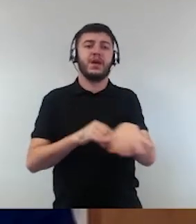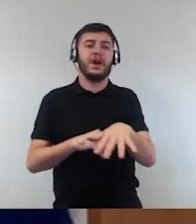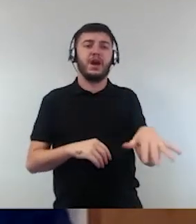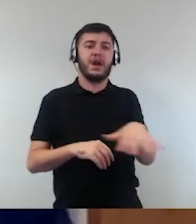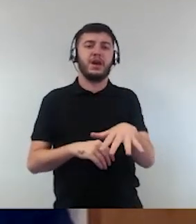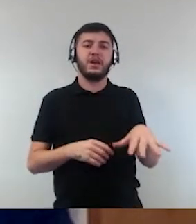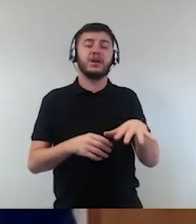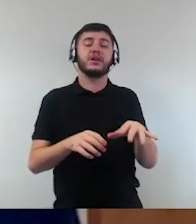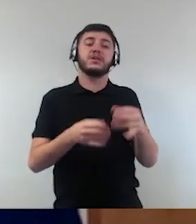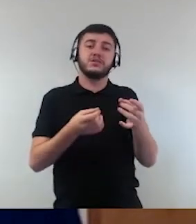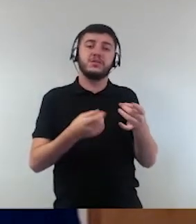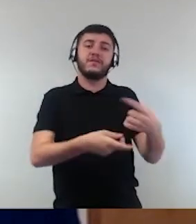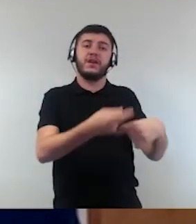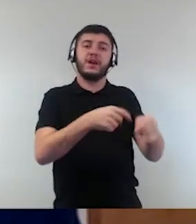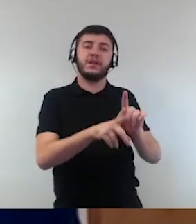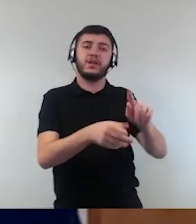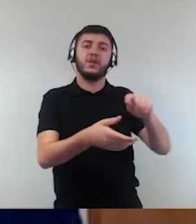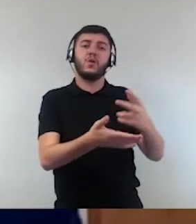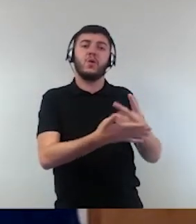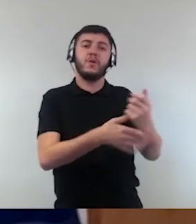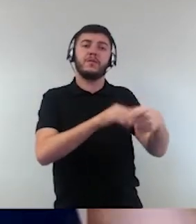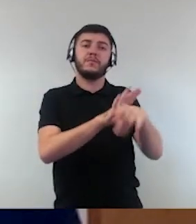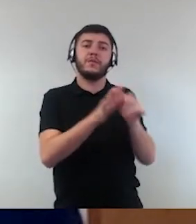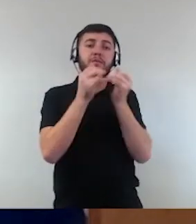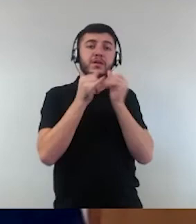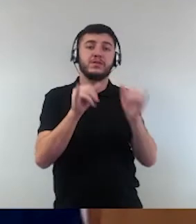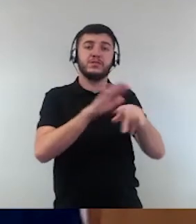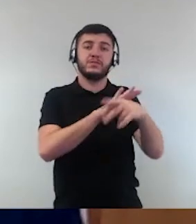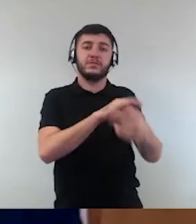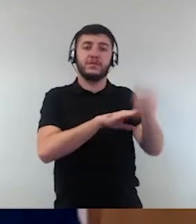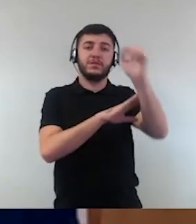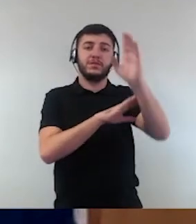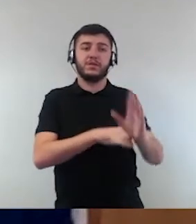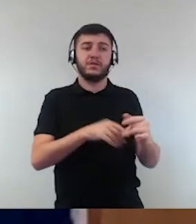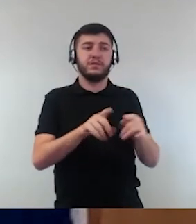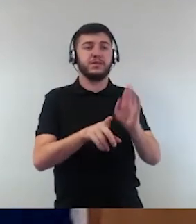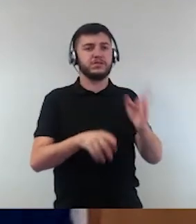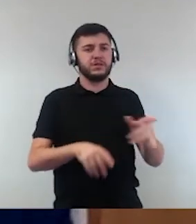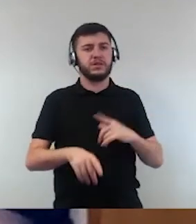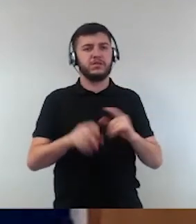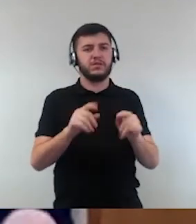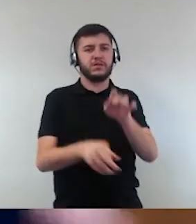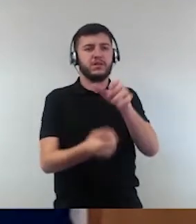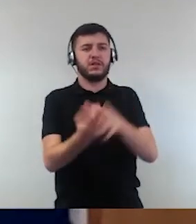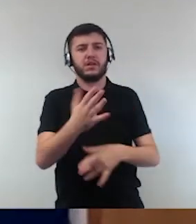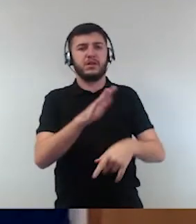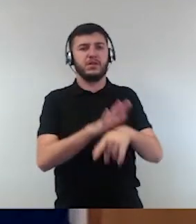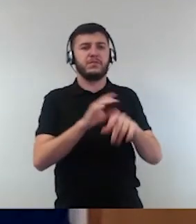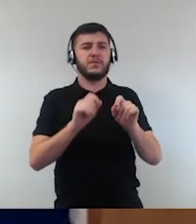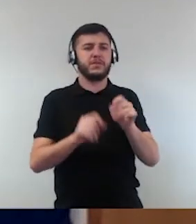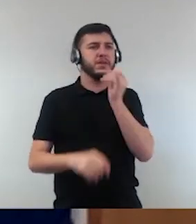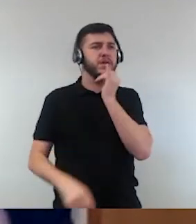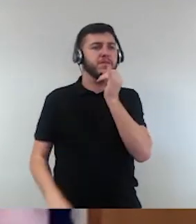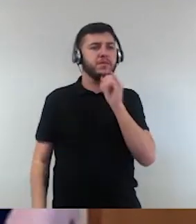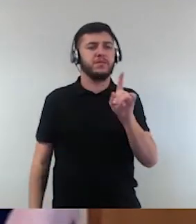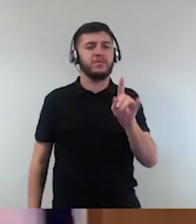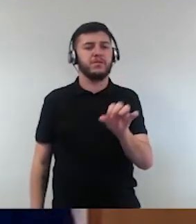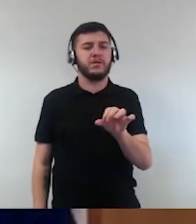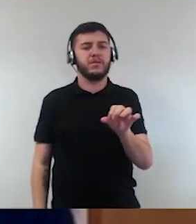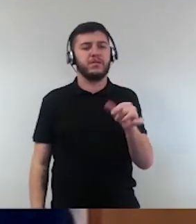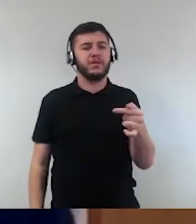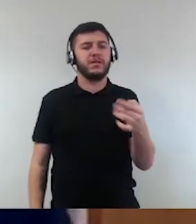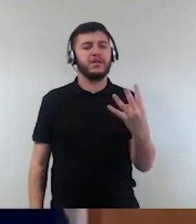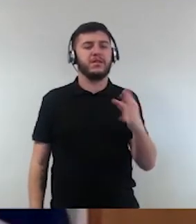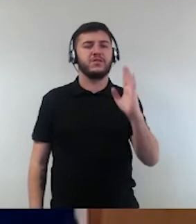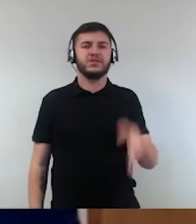uma tentativa de desregular um pouco mais o mercado. E aí veio a criação pela 9.074 da figura do produtor